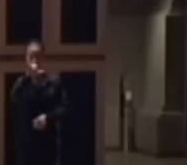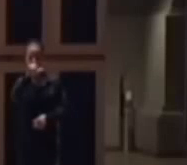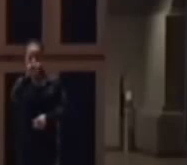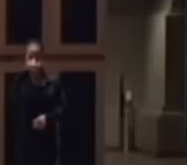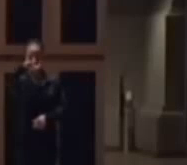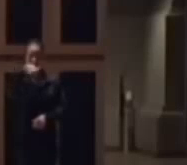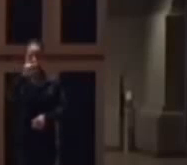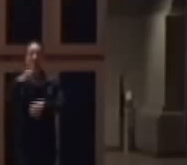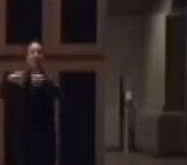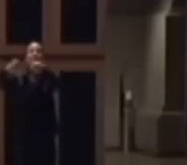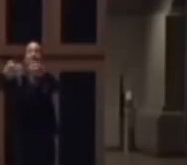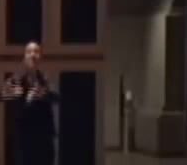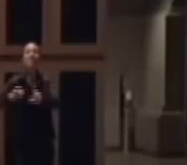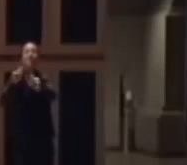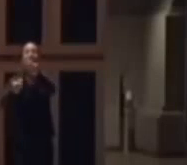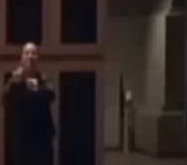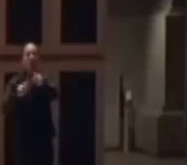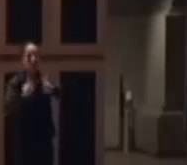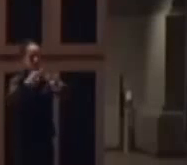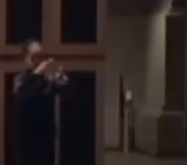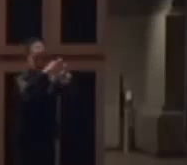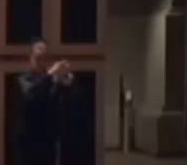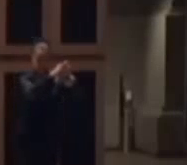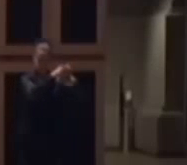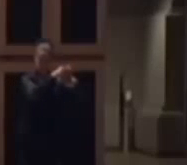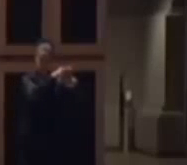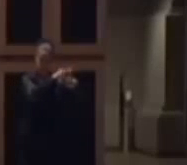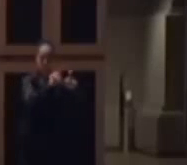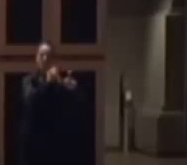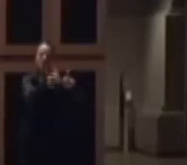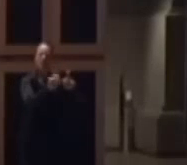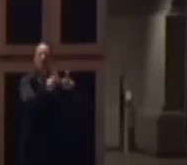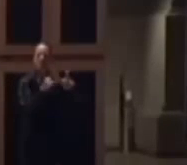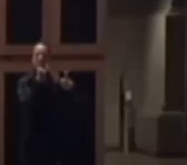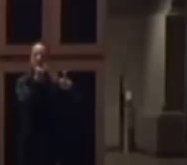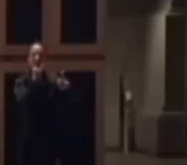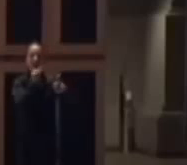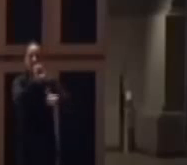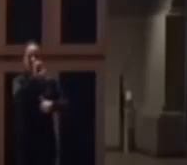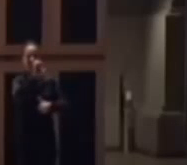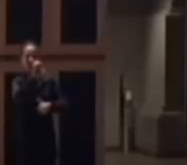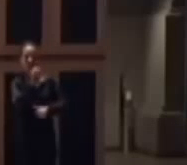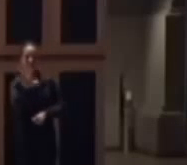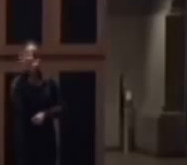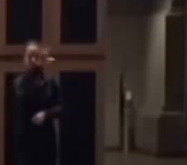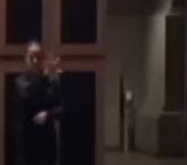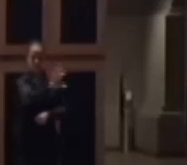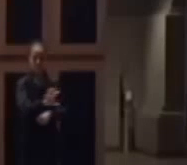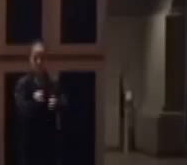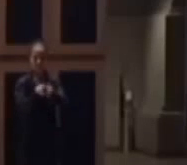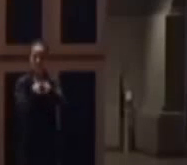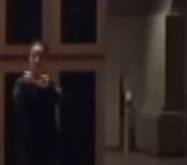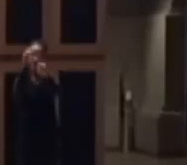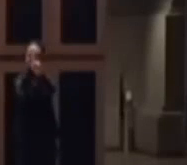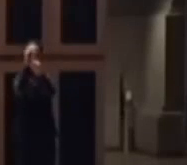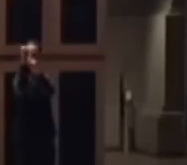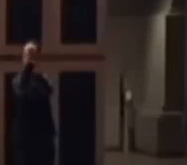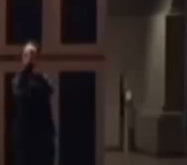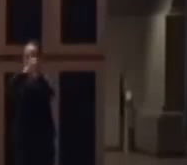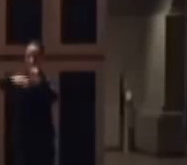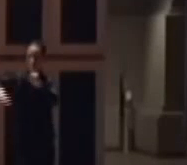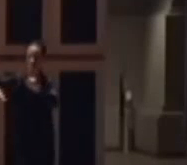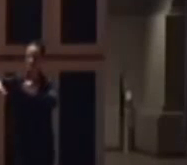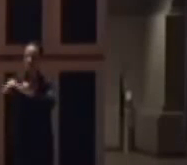são alguns dos gargalos da relação público-privada entre o Estado e as organizações sociais. Primeiro, uma